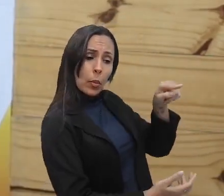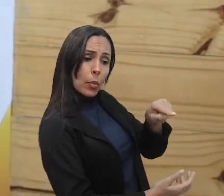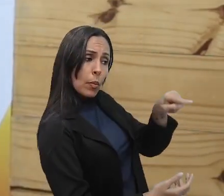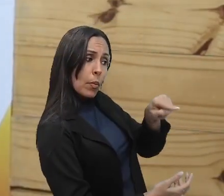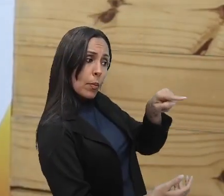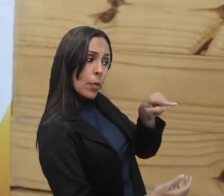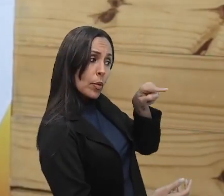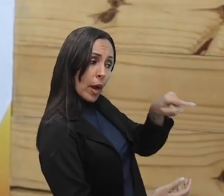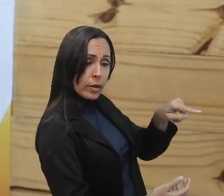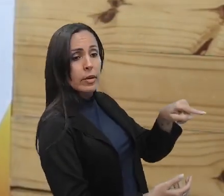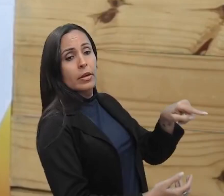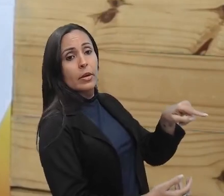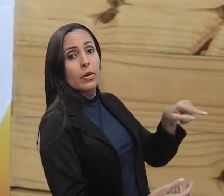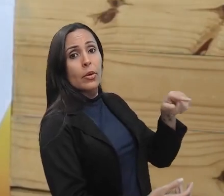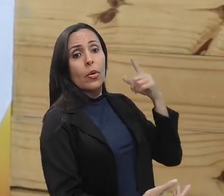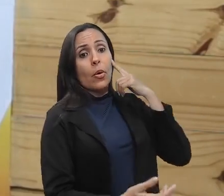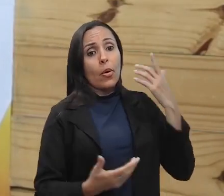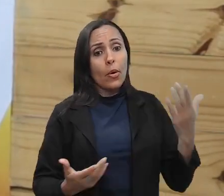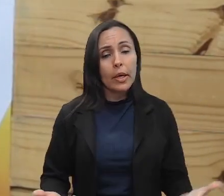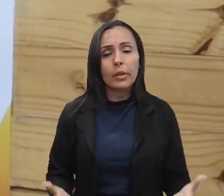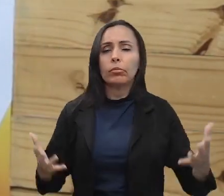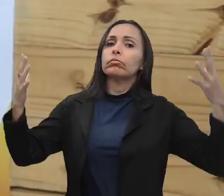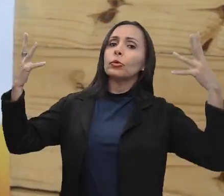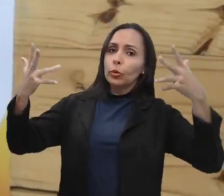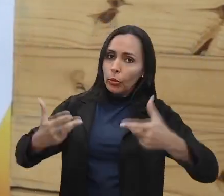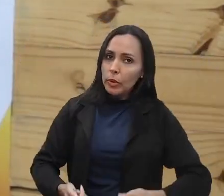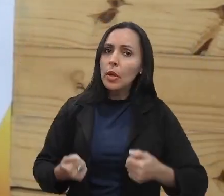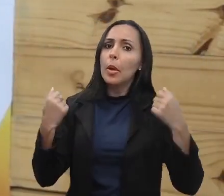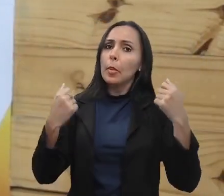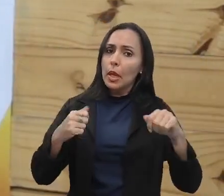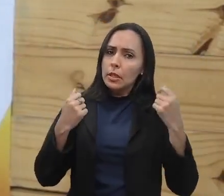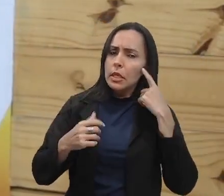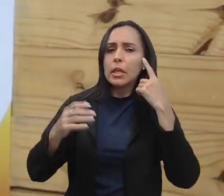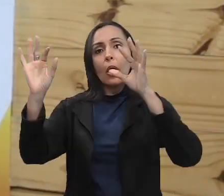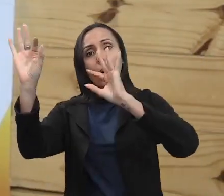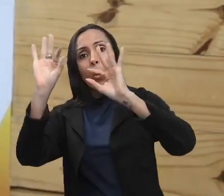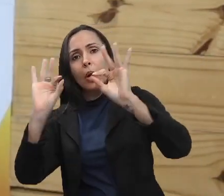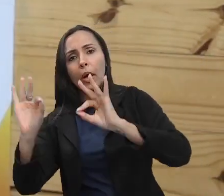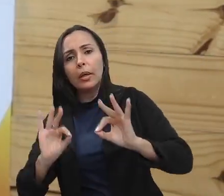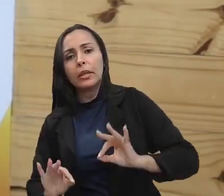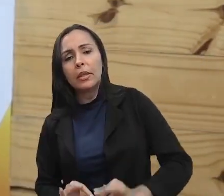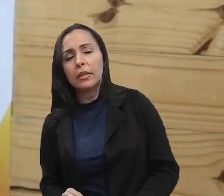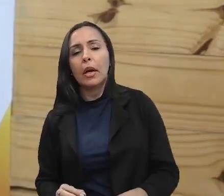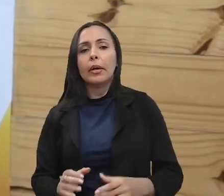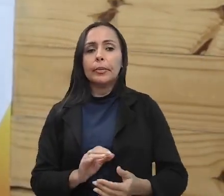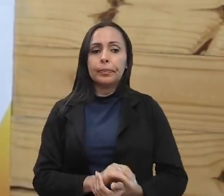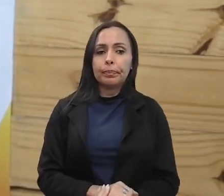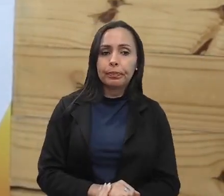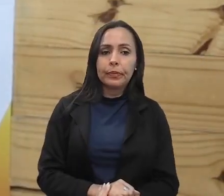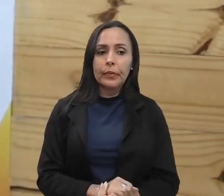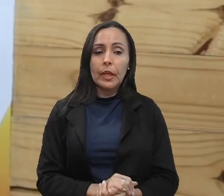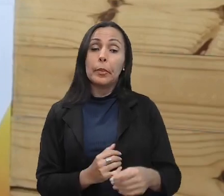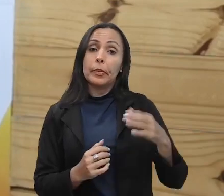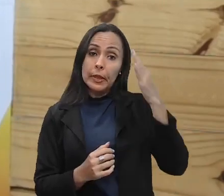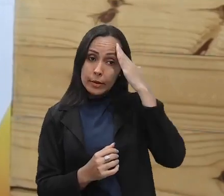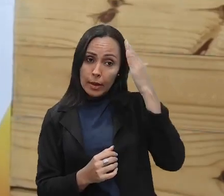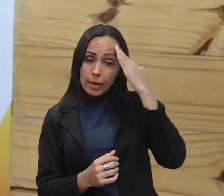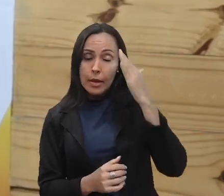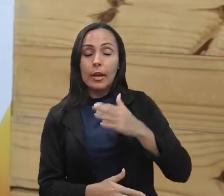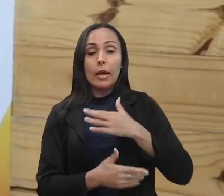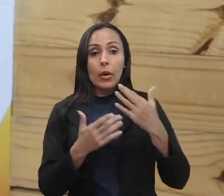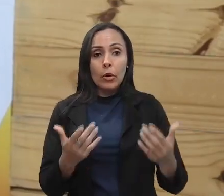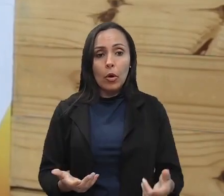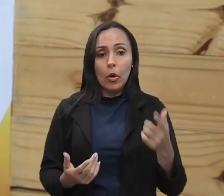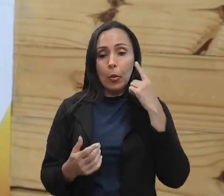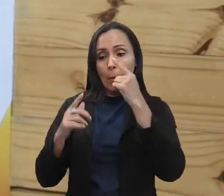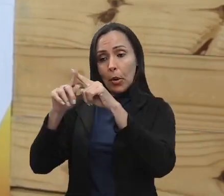meu mobiliário. Então, tudo isso, minha gente, tem que trabalhar de forma muito integrada. Entenda, é como se um projeto